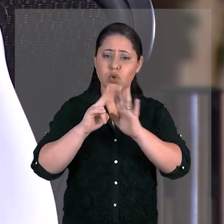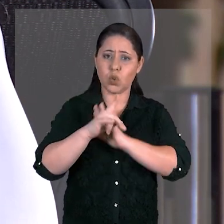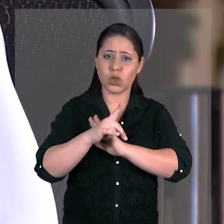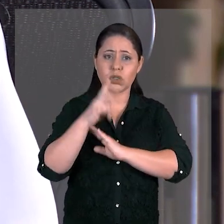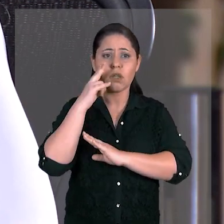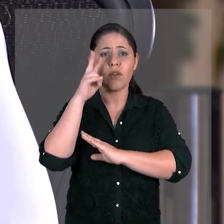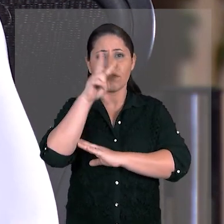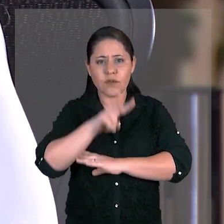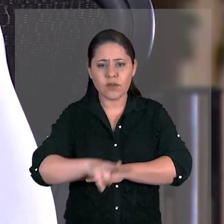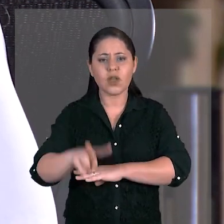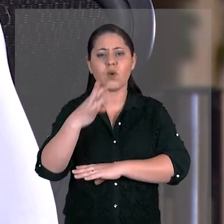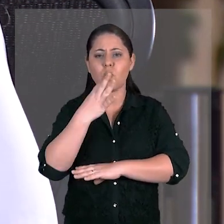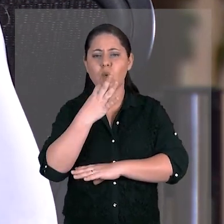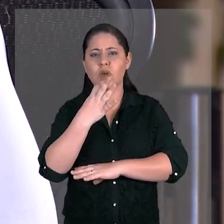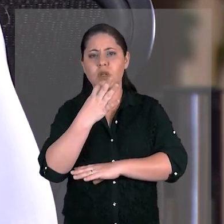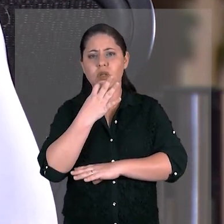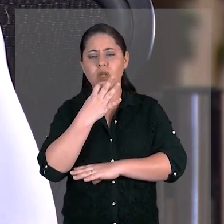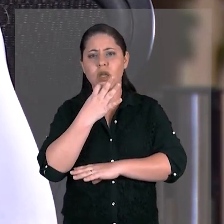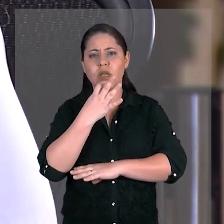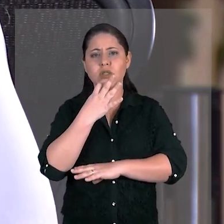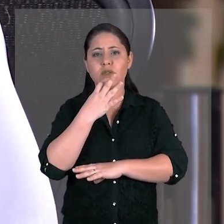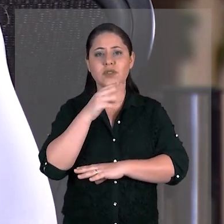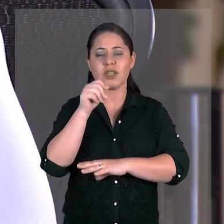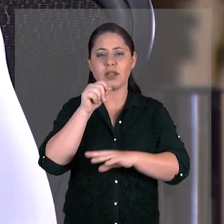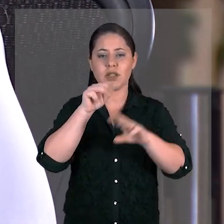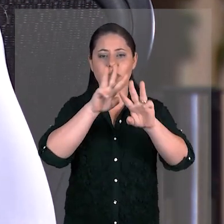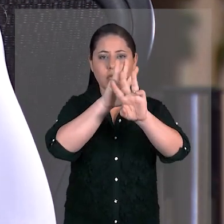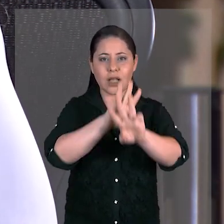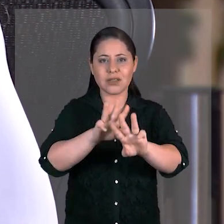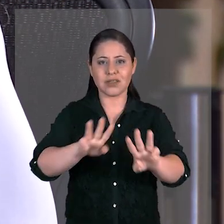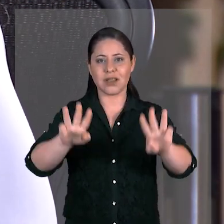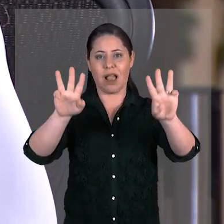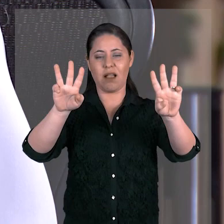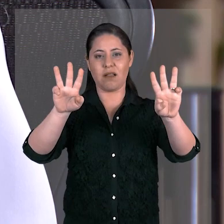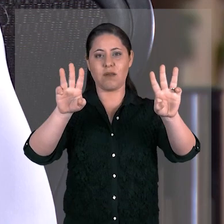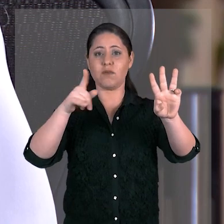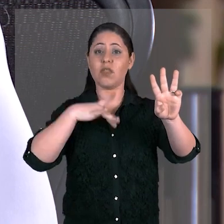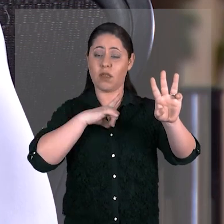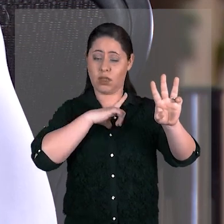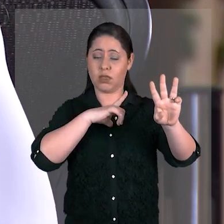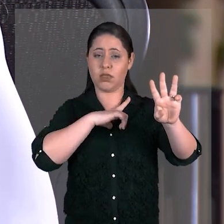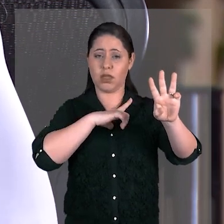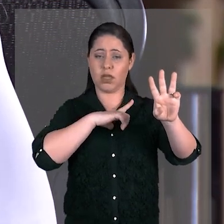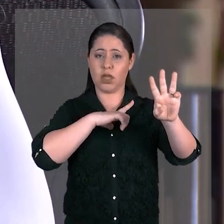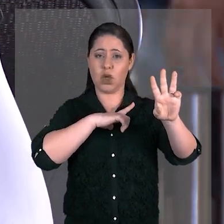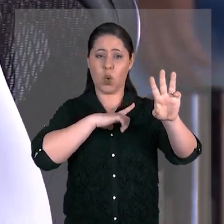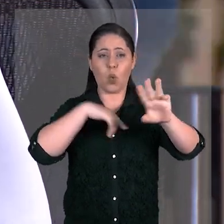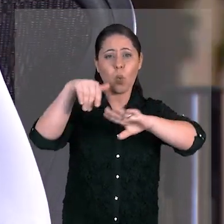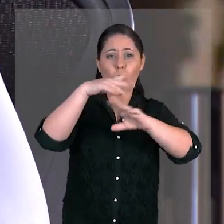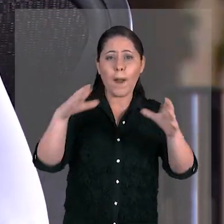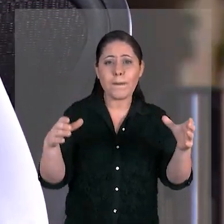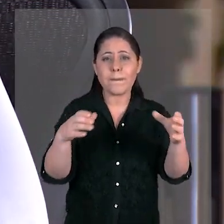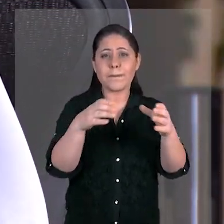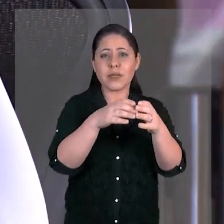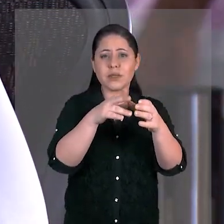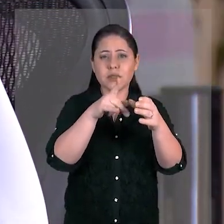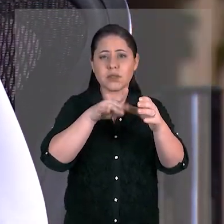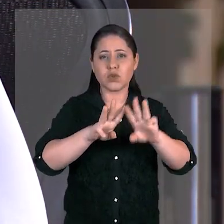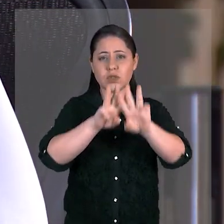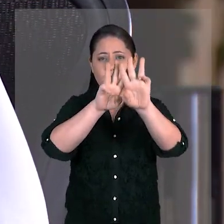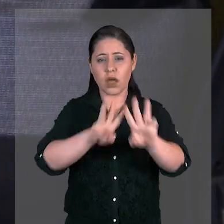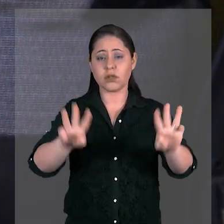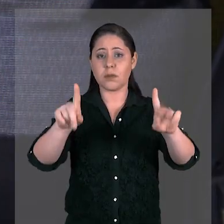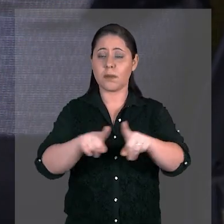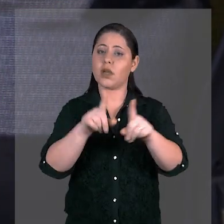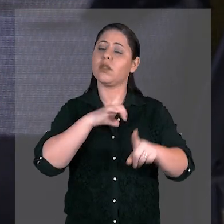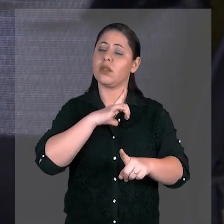surfa e que você entra com www, você vai ter um endereço, e a gente tem a